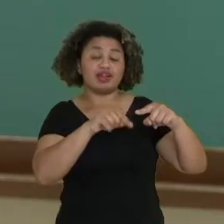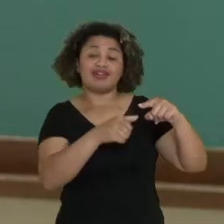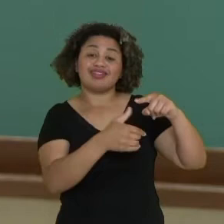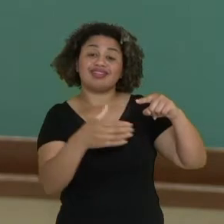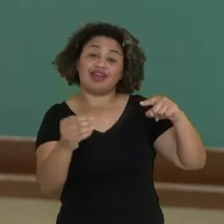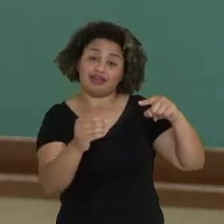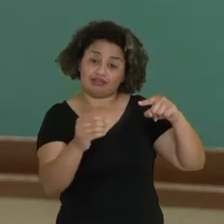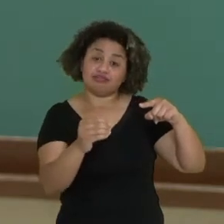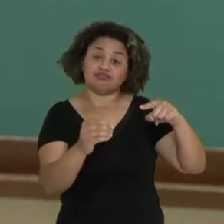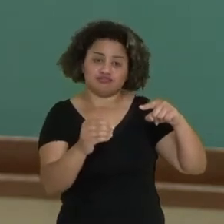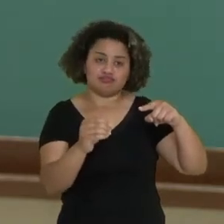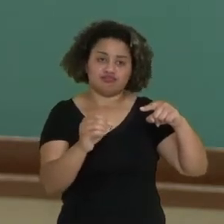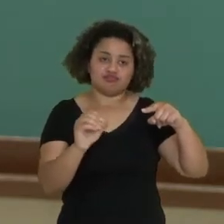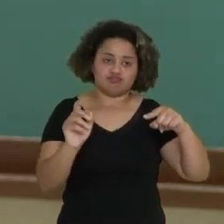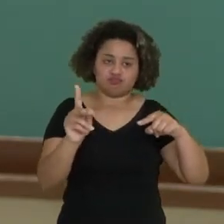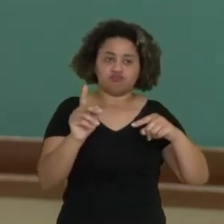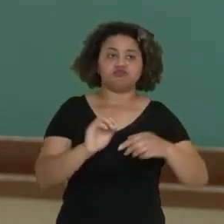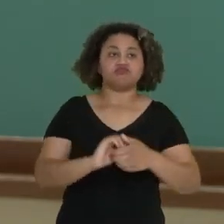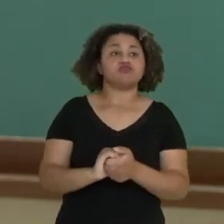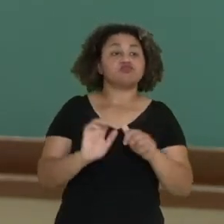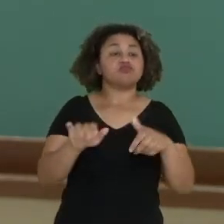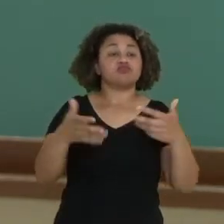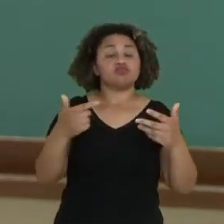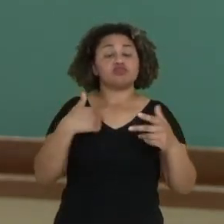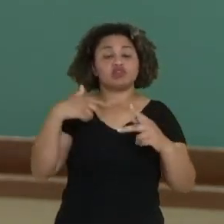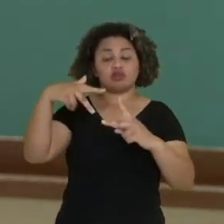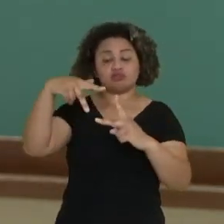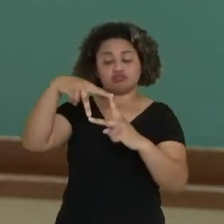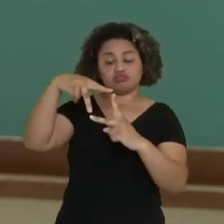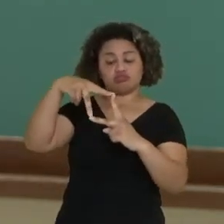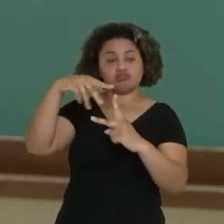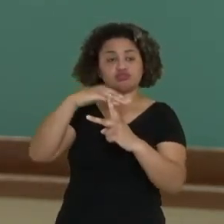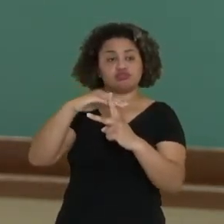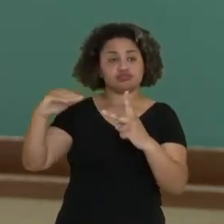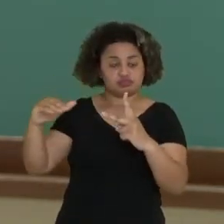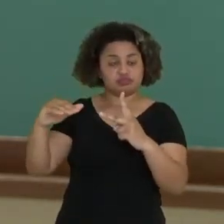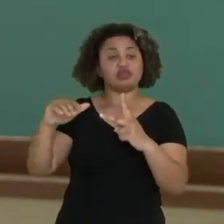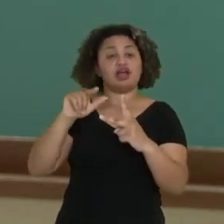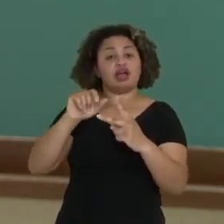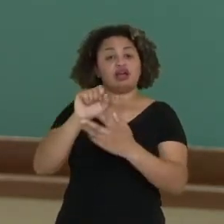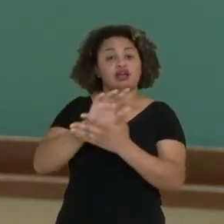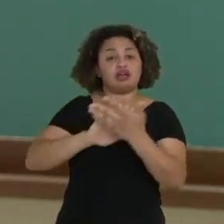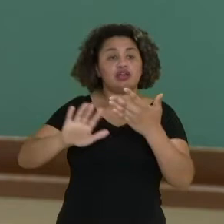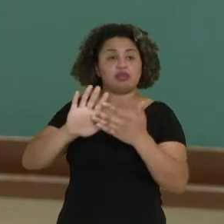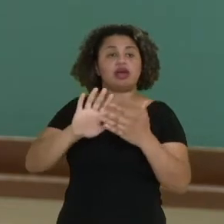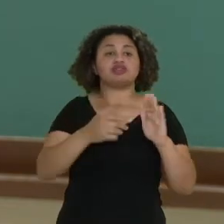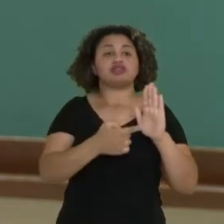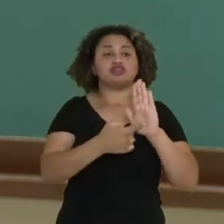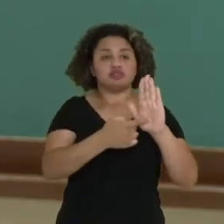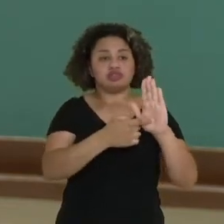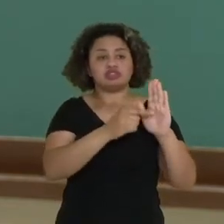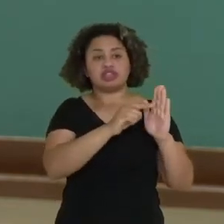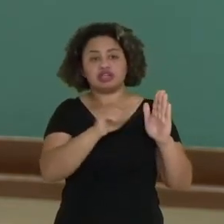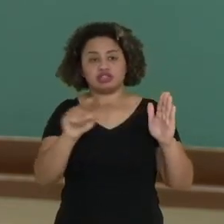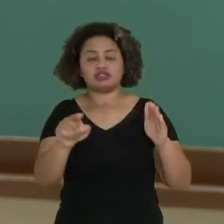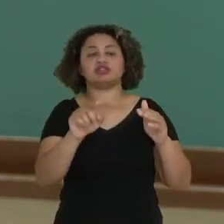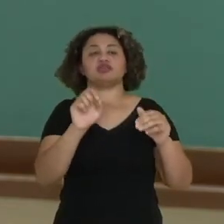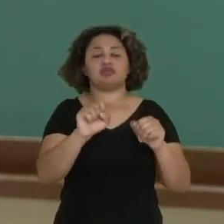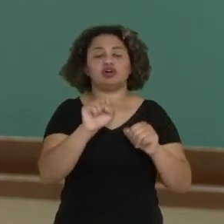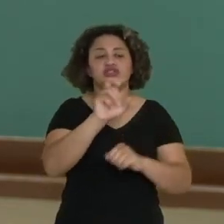centésimos, certo? Então, aqui é como se eu pegasse essa imagem e representasse na forma